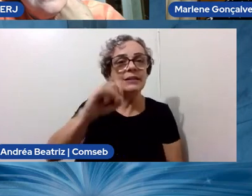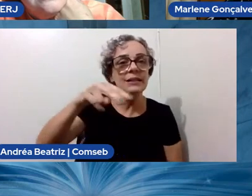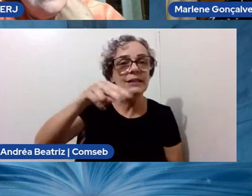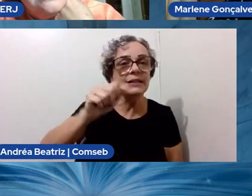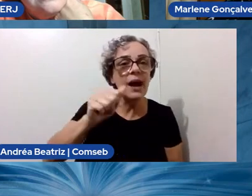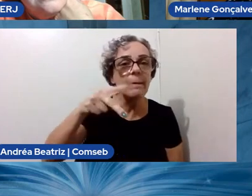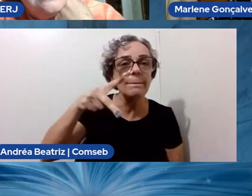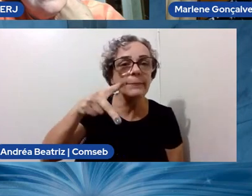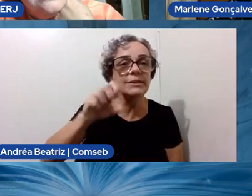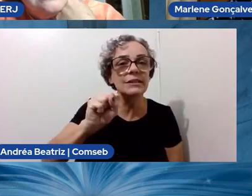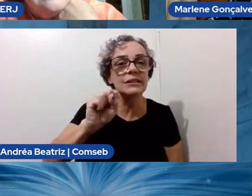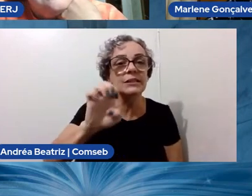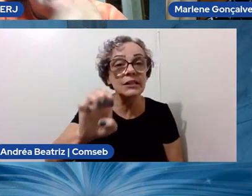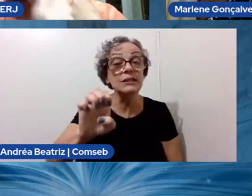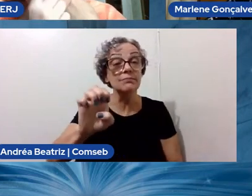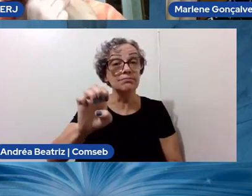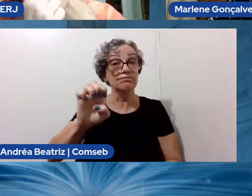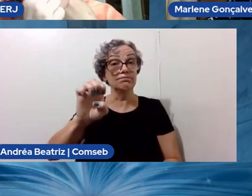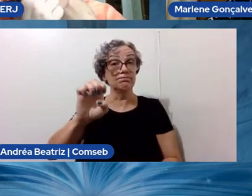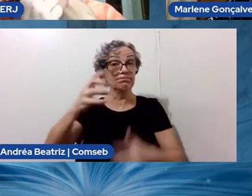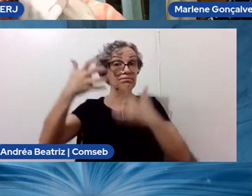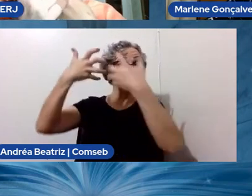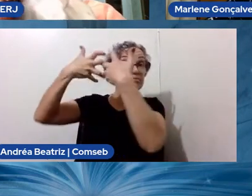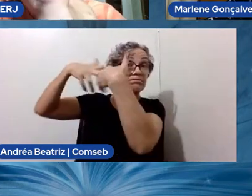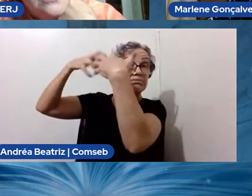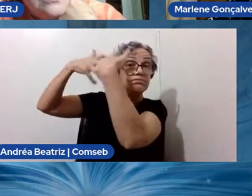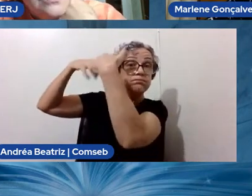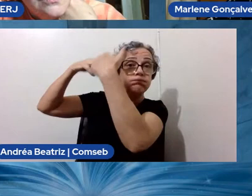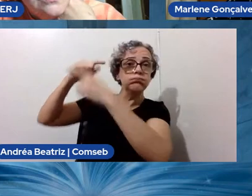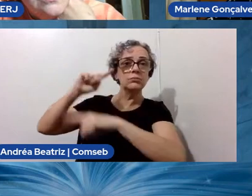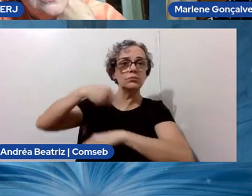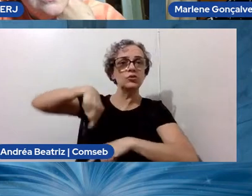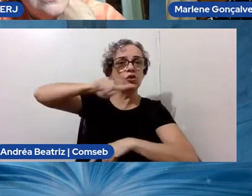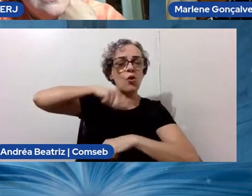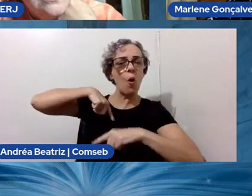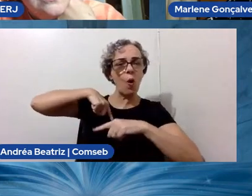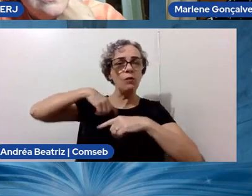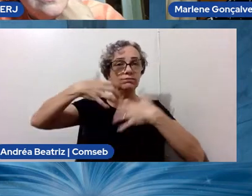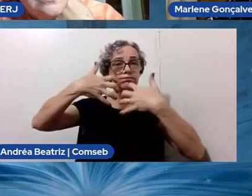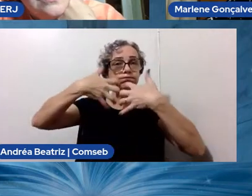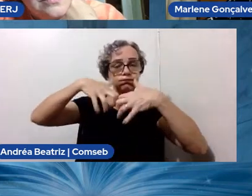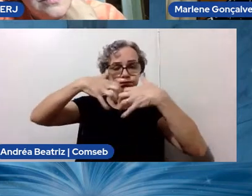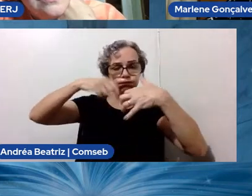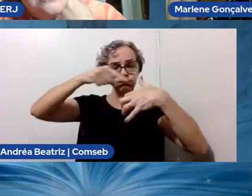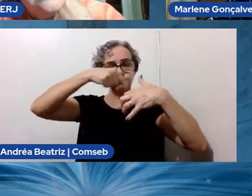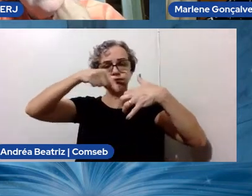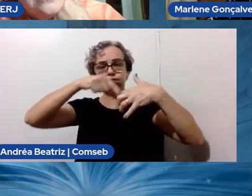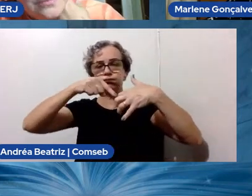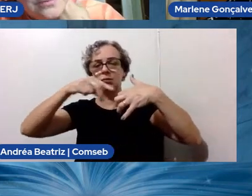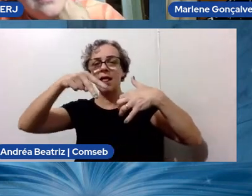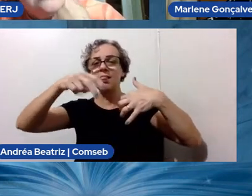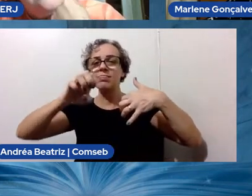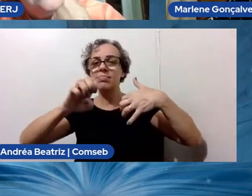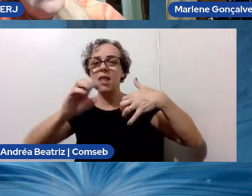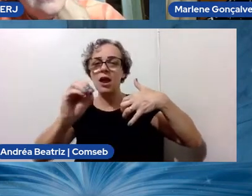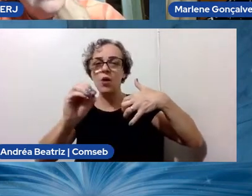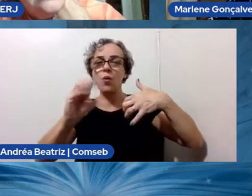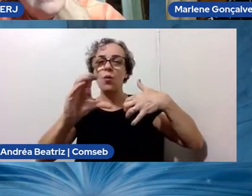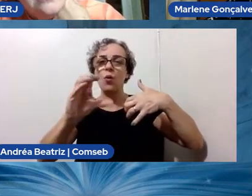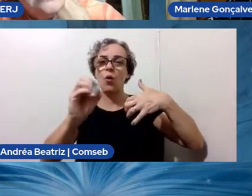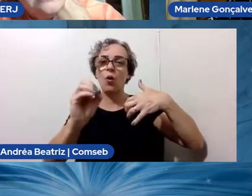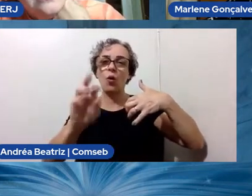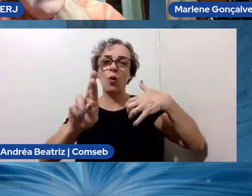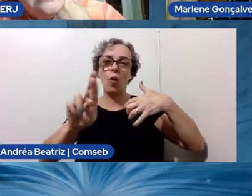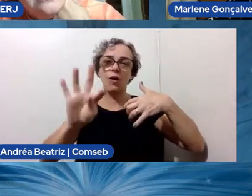mais a parte do neocórtex ou não, mas nós vamos